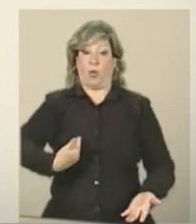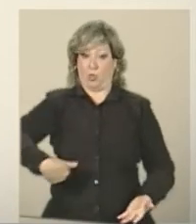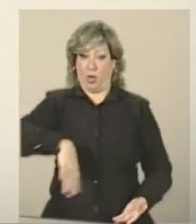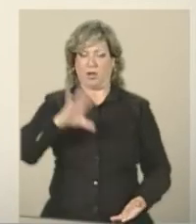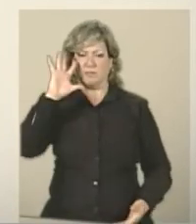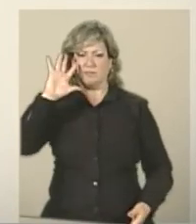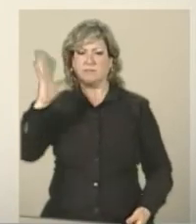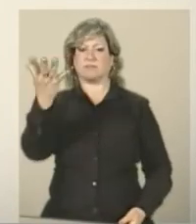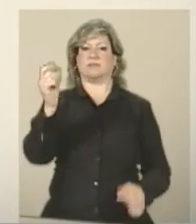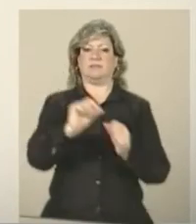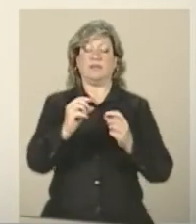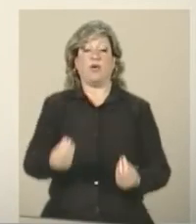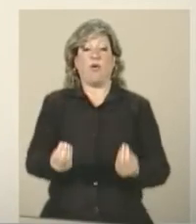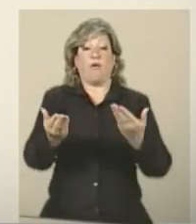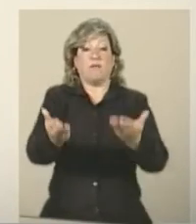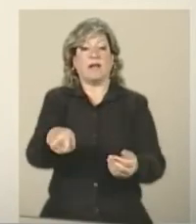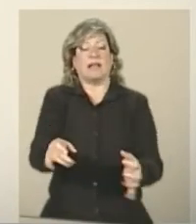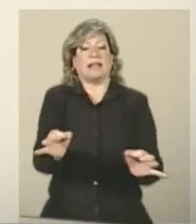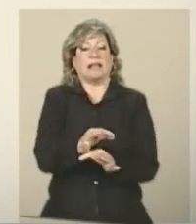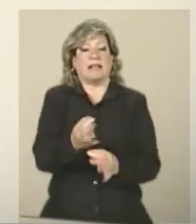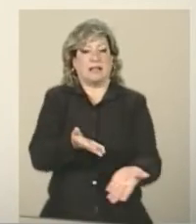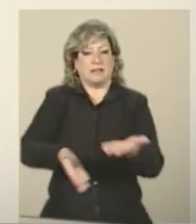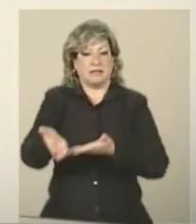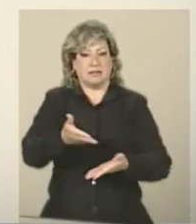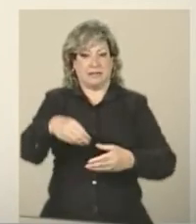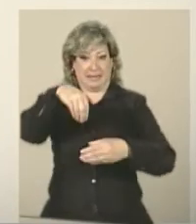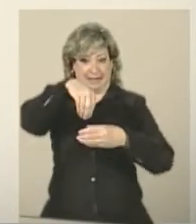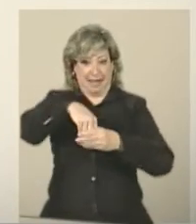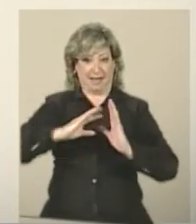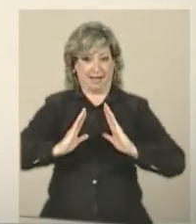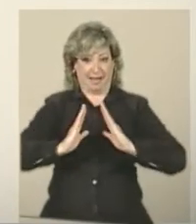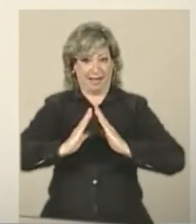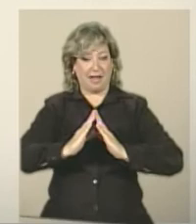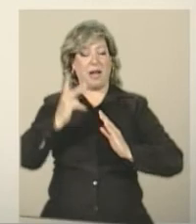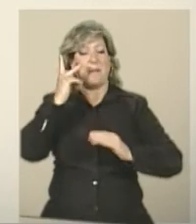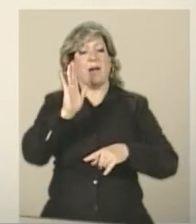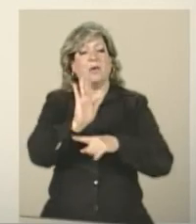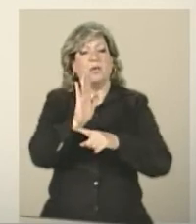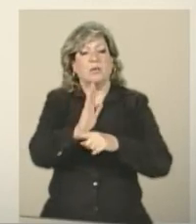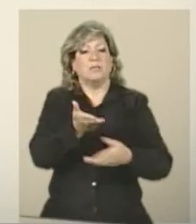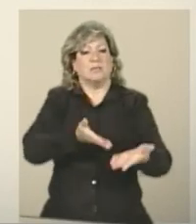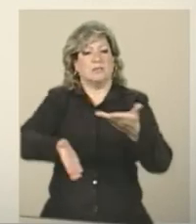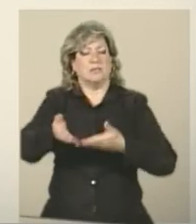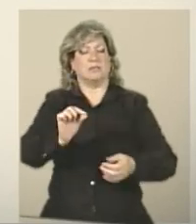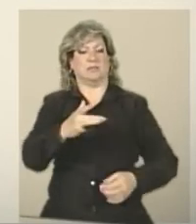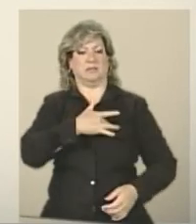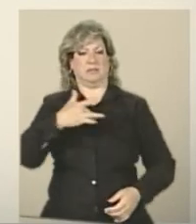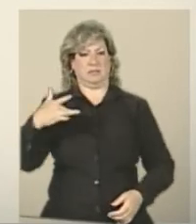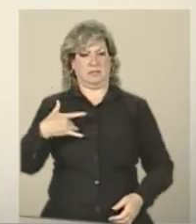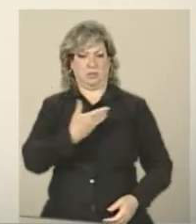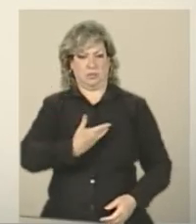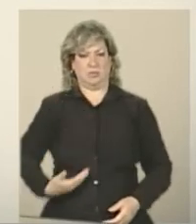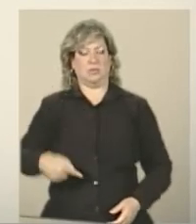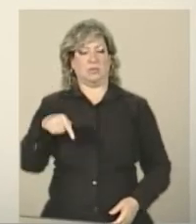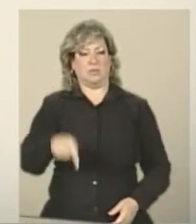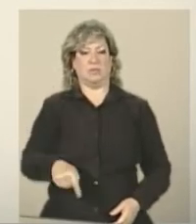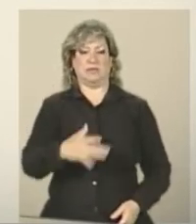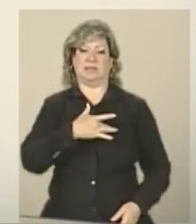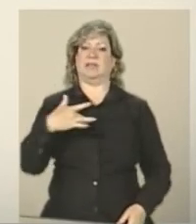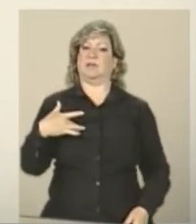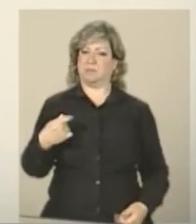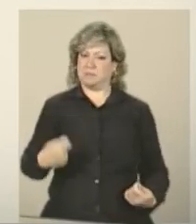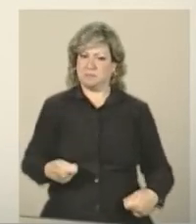Luciano decidimos oferecer o tratamento domiciliar para humanizar um serviço público de saúde esse